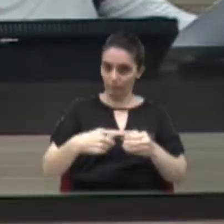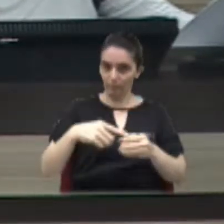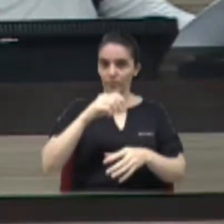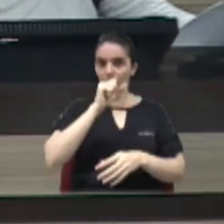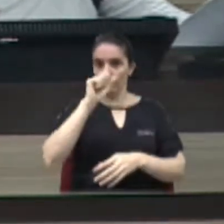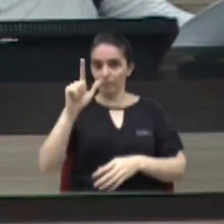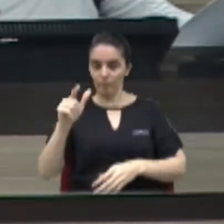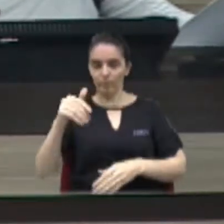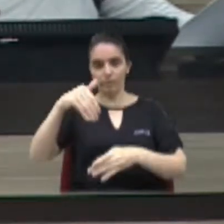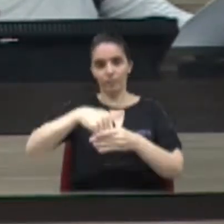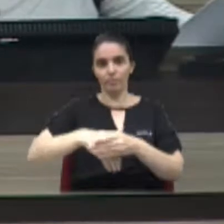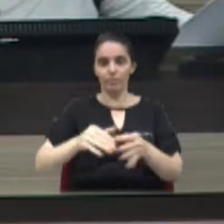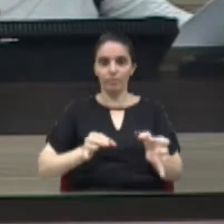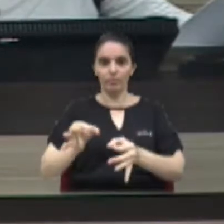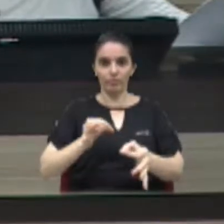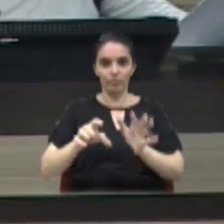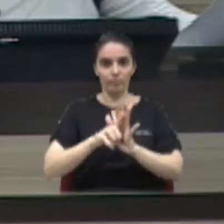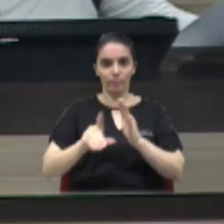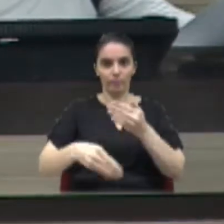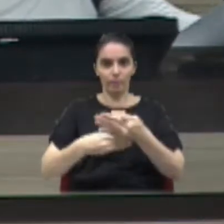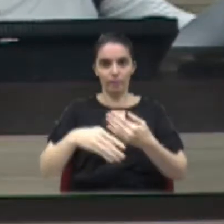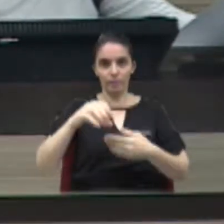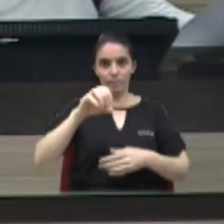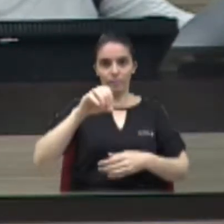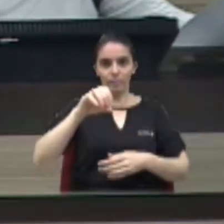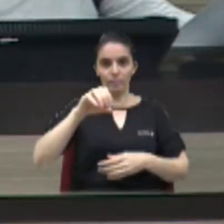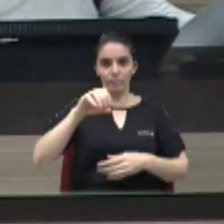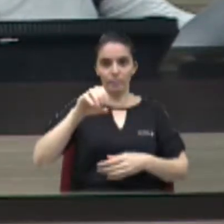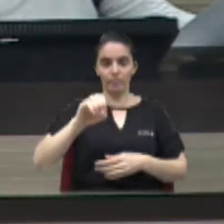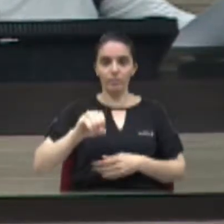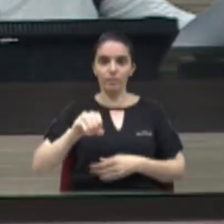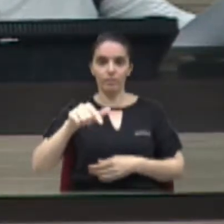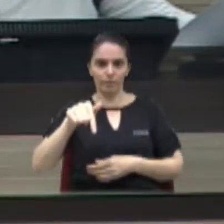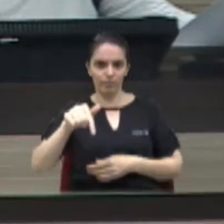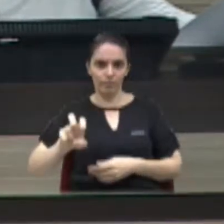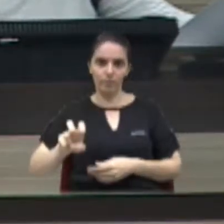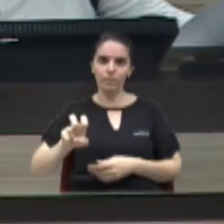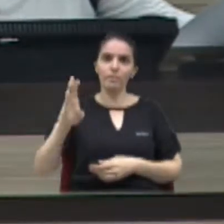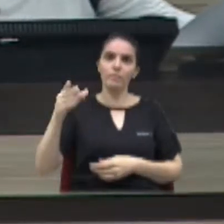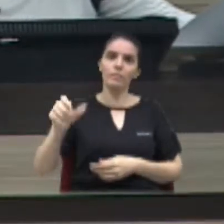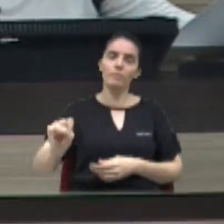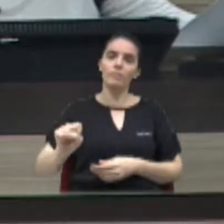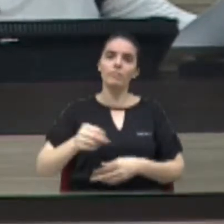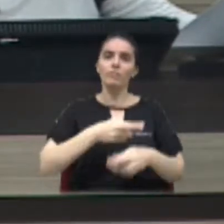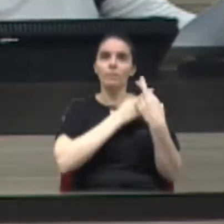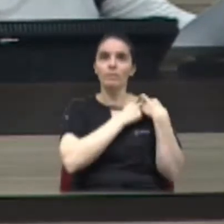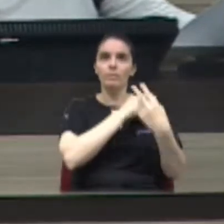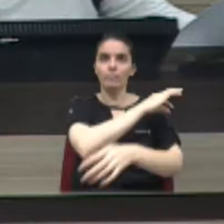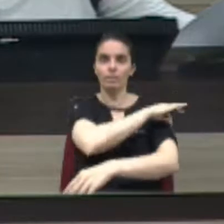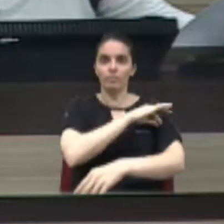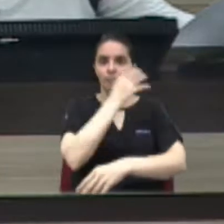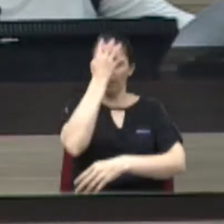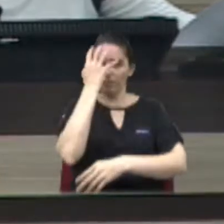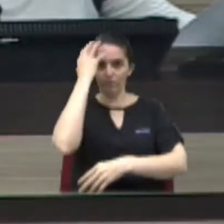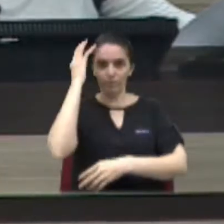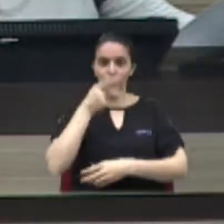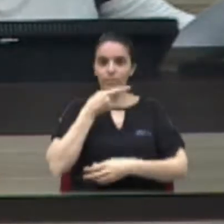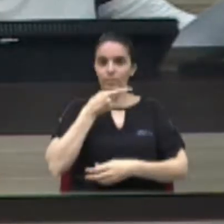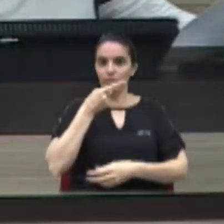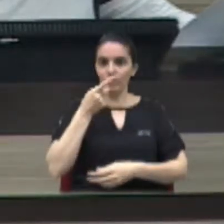a votação do projeto de lei complementar 0518, de autoria do prefeito Mário Celso Botion, que dispõe